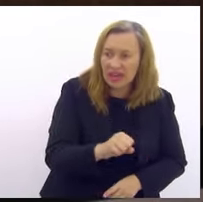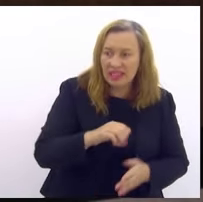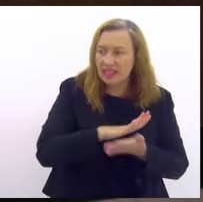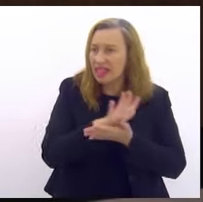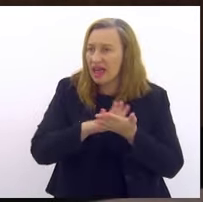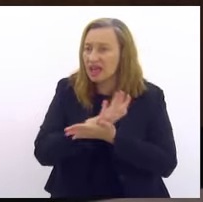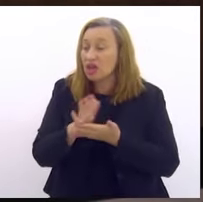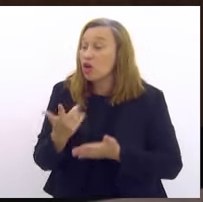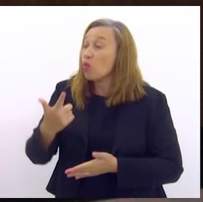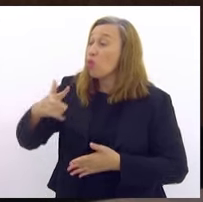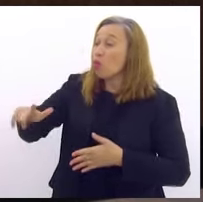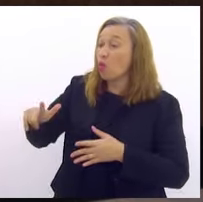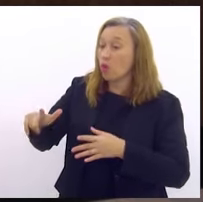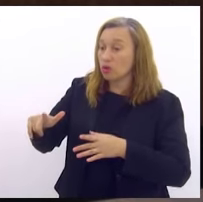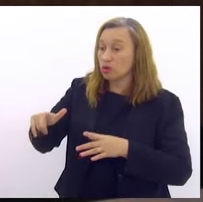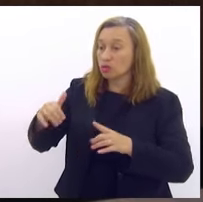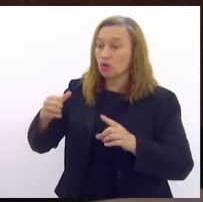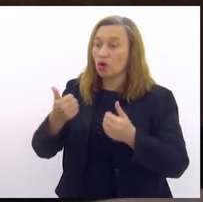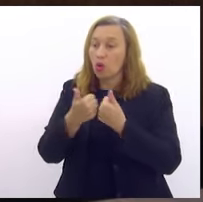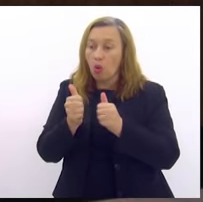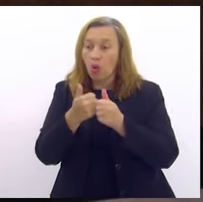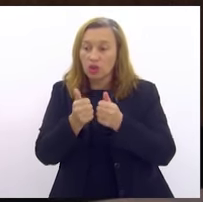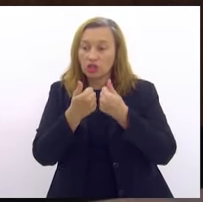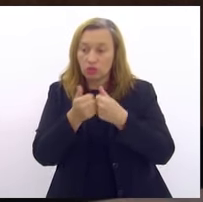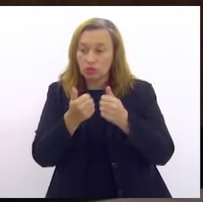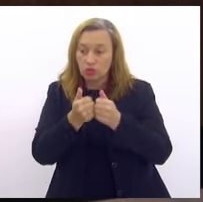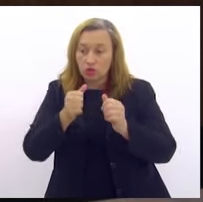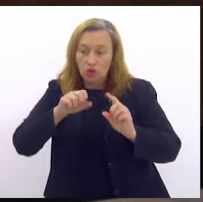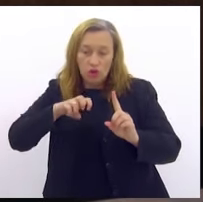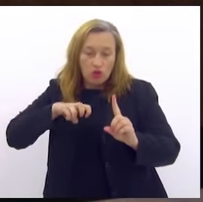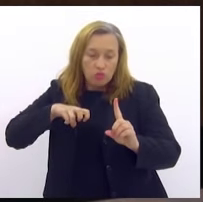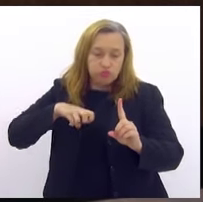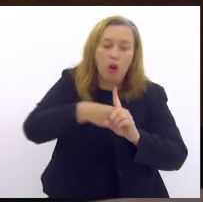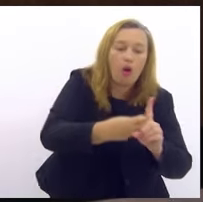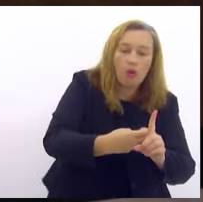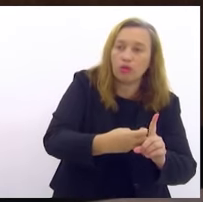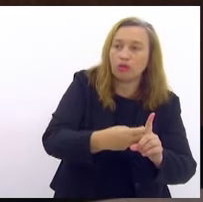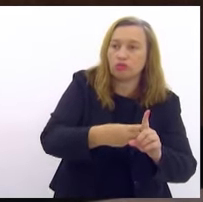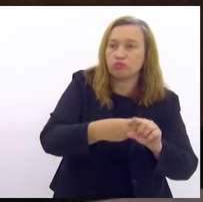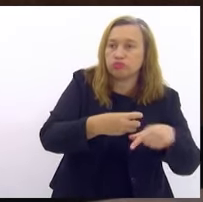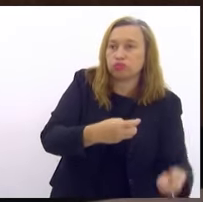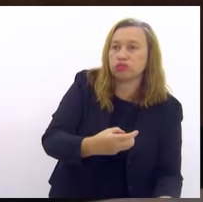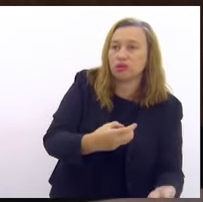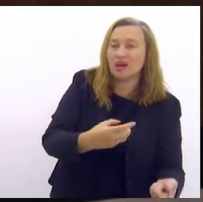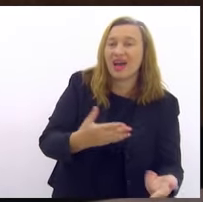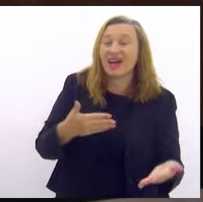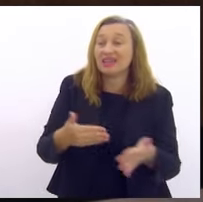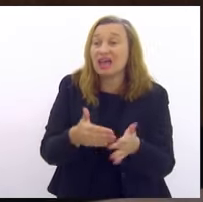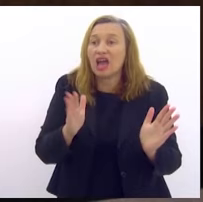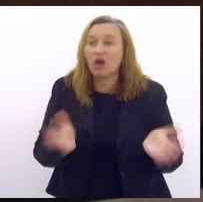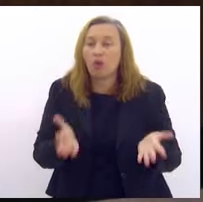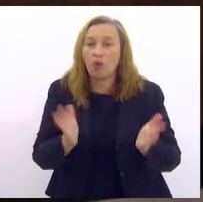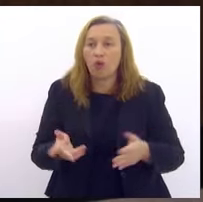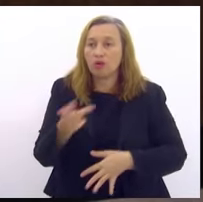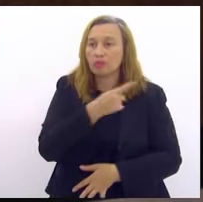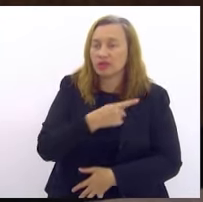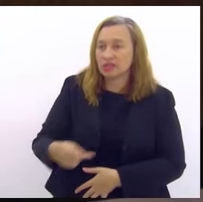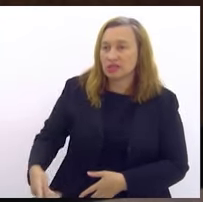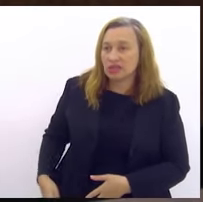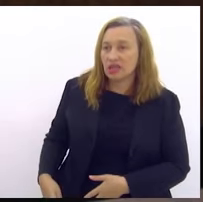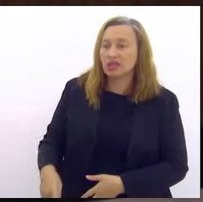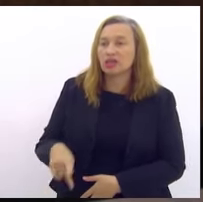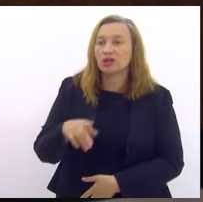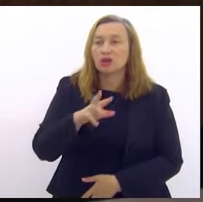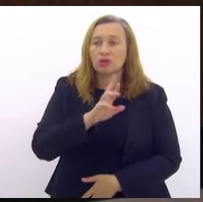foi jogado do ônibus e teve morte cerebral, nós não ouvimos até agora, presidente Rodrigo